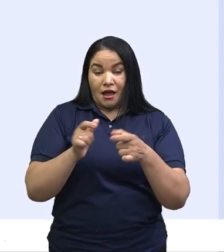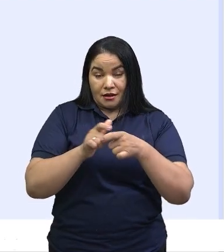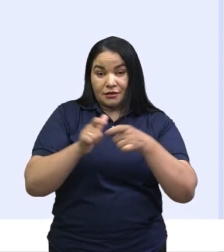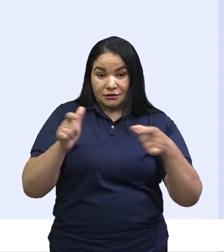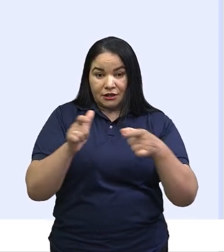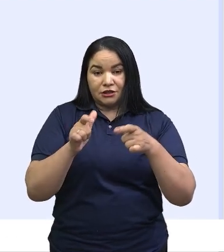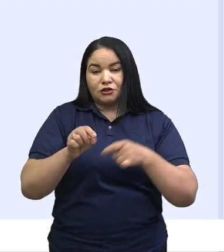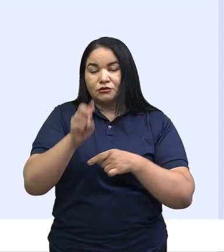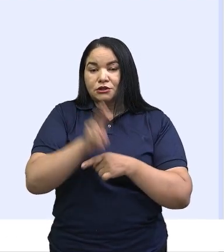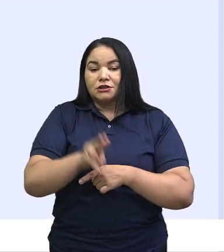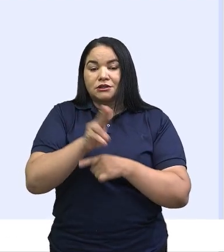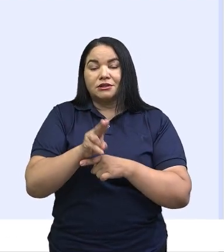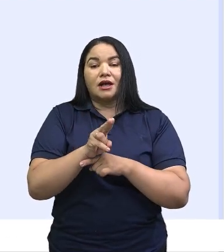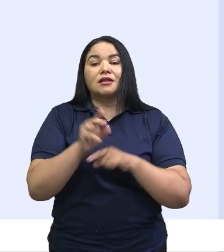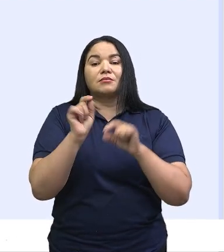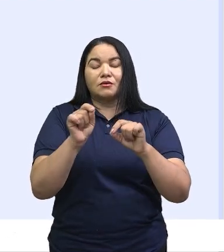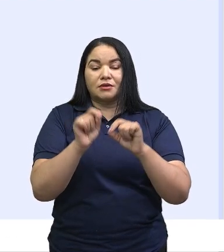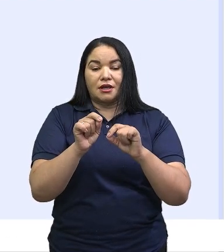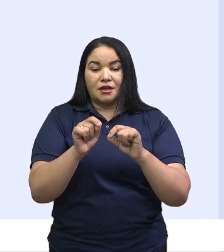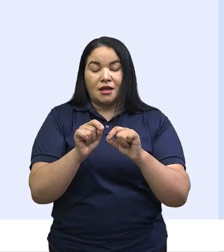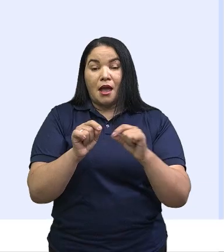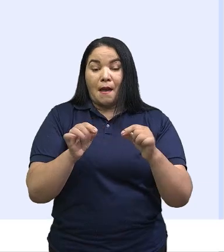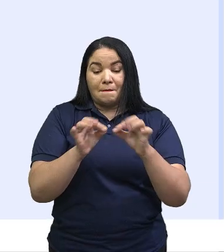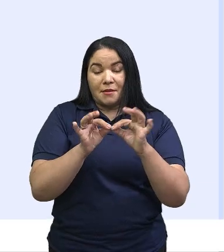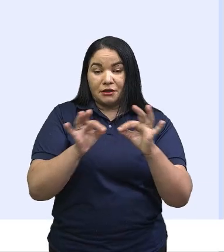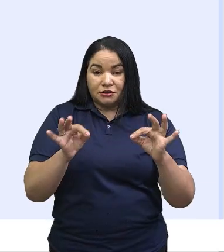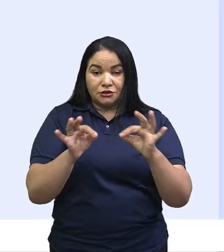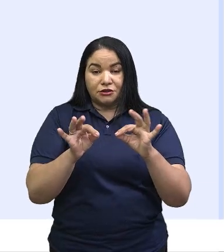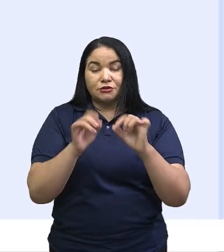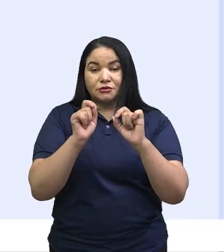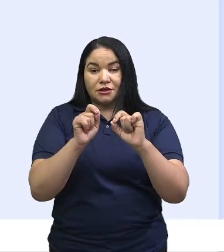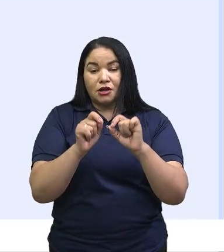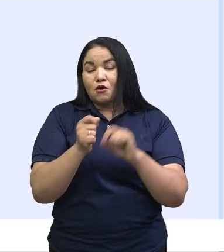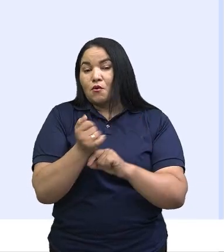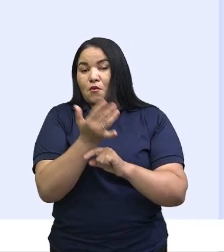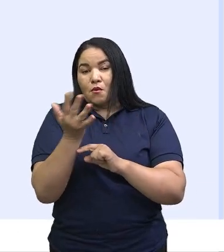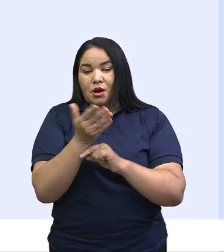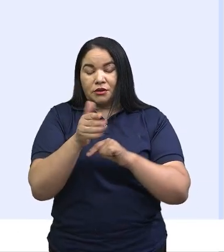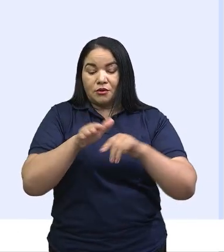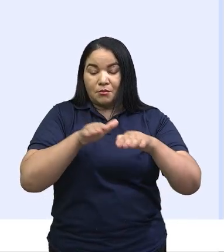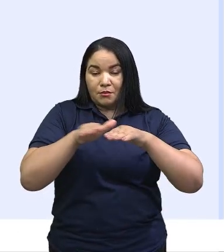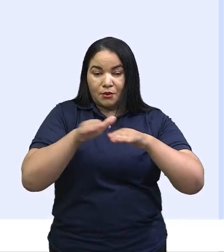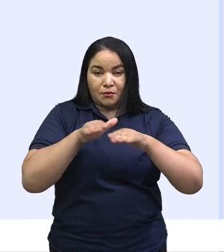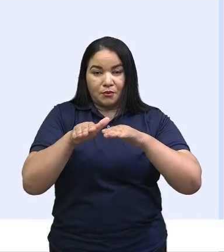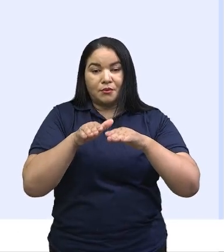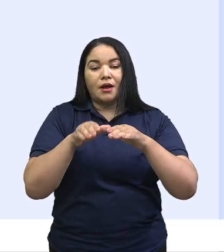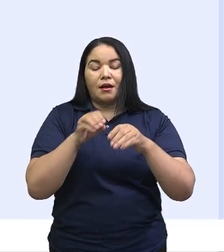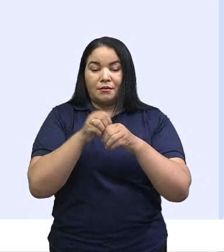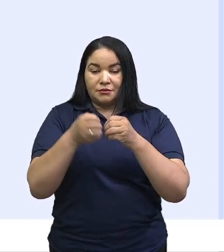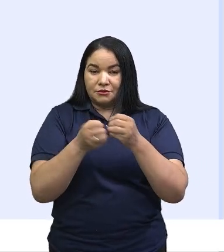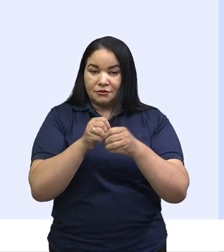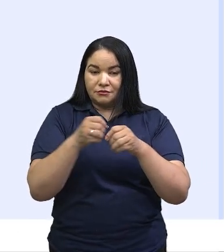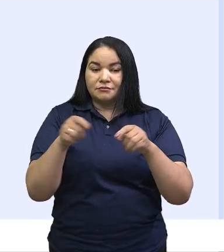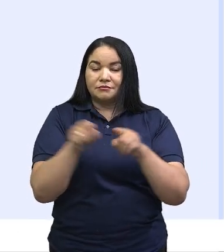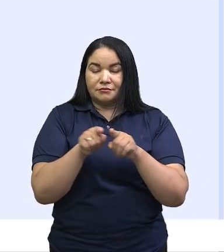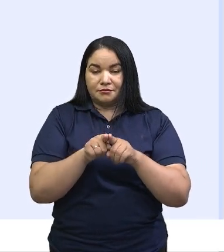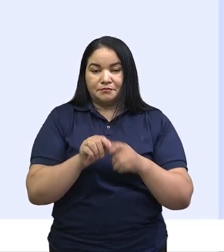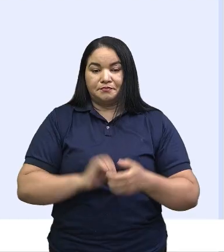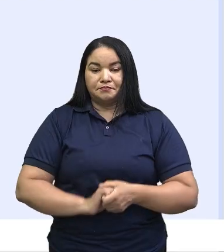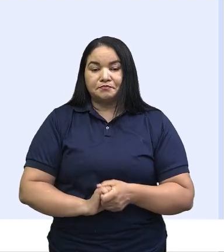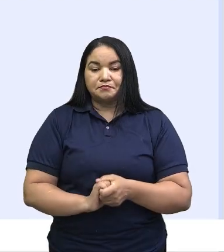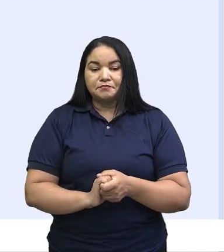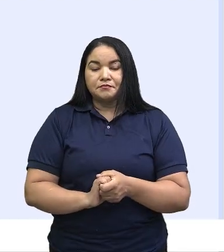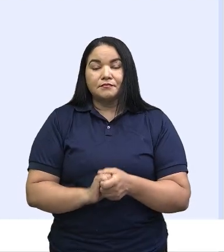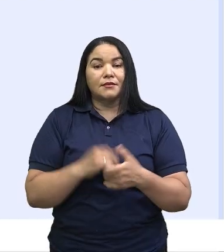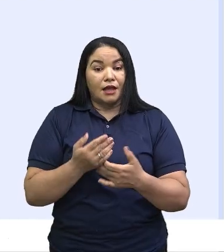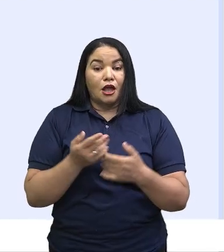utilizada para medir o grau de agitação destas partículas. Dessa forma,